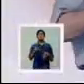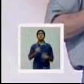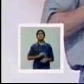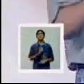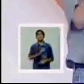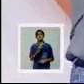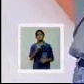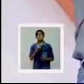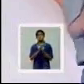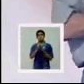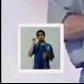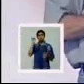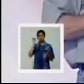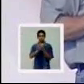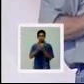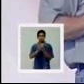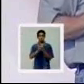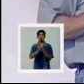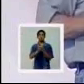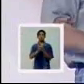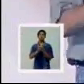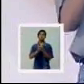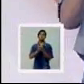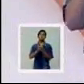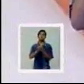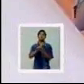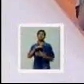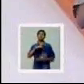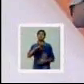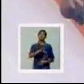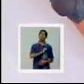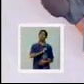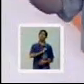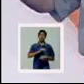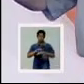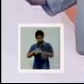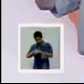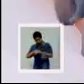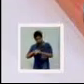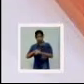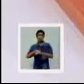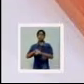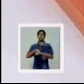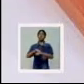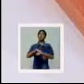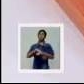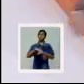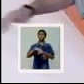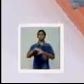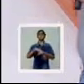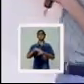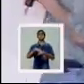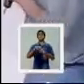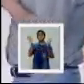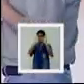harmônica. Um cuidava do outro. Olha como o marido punha a mão nas coisas da sua casa. Ele